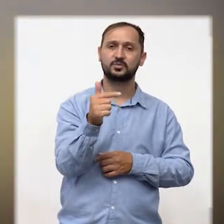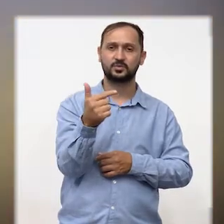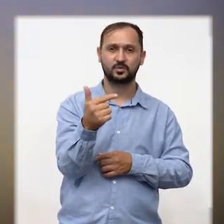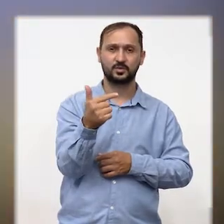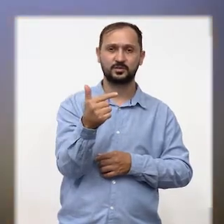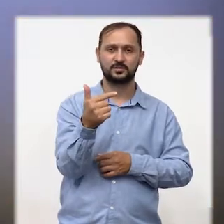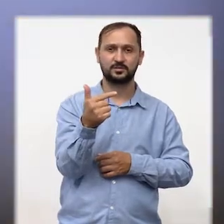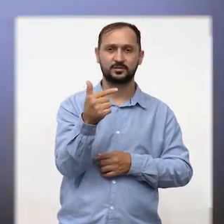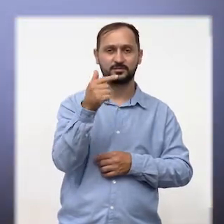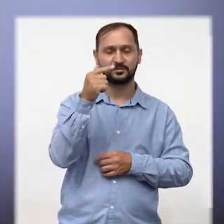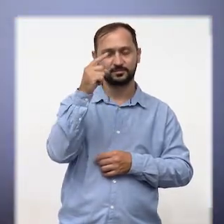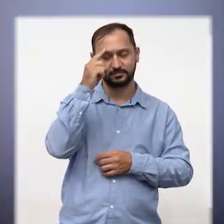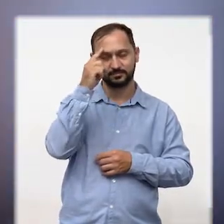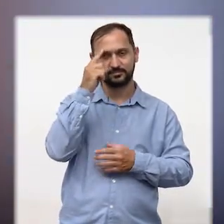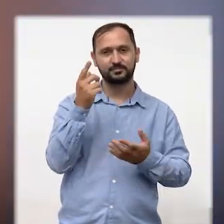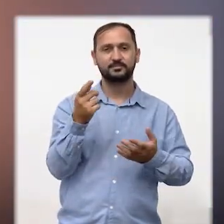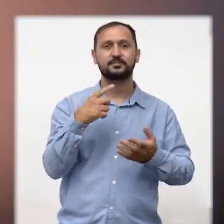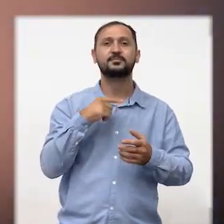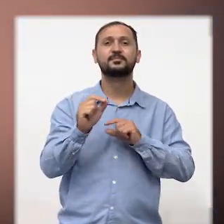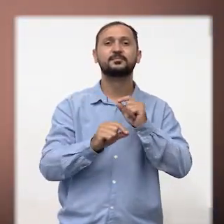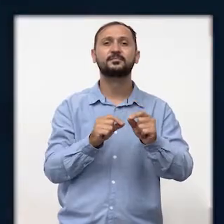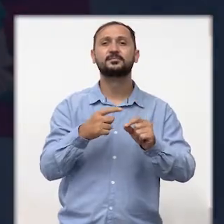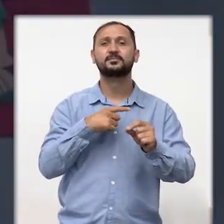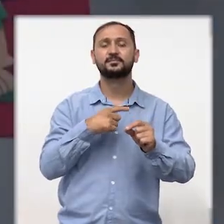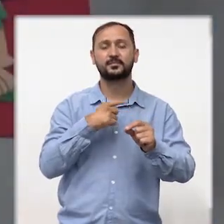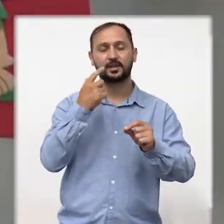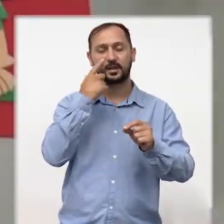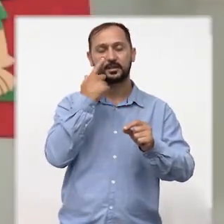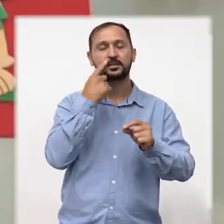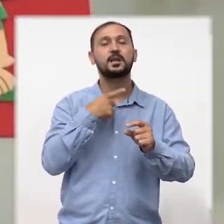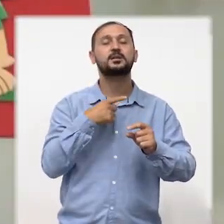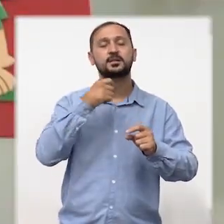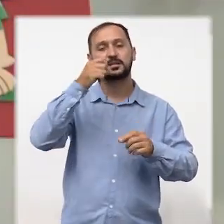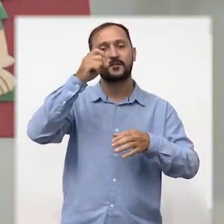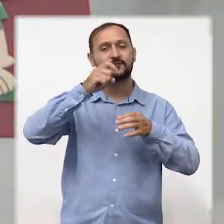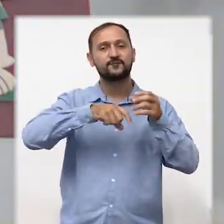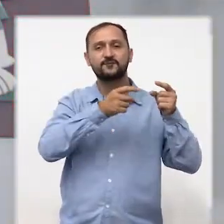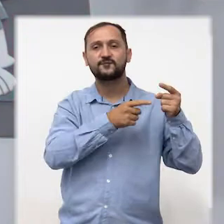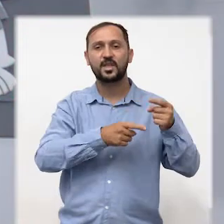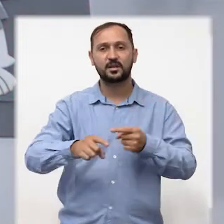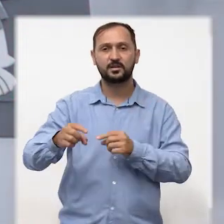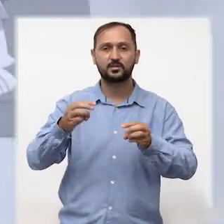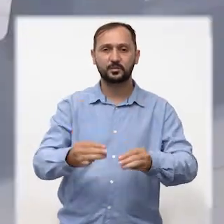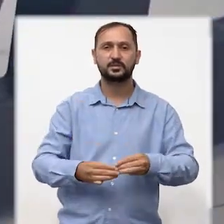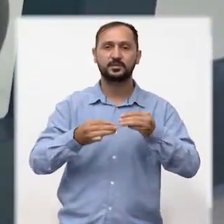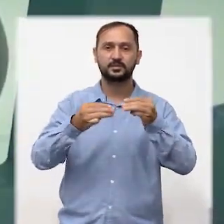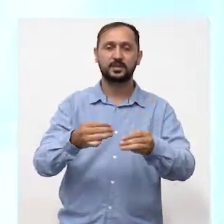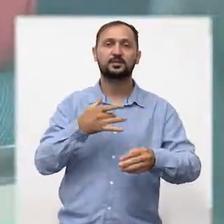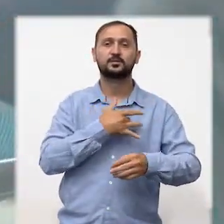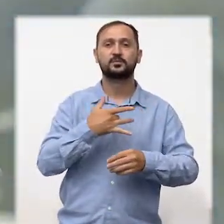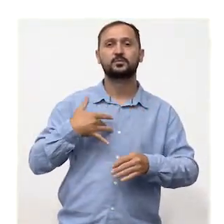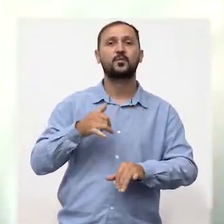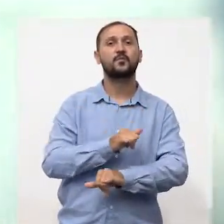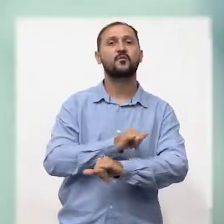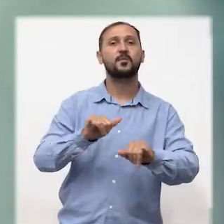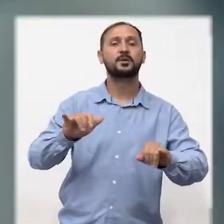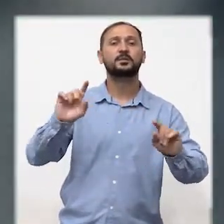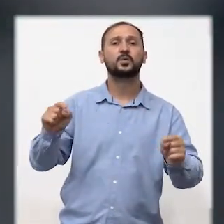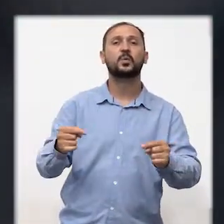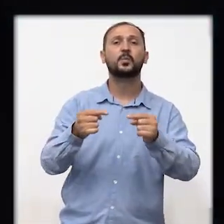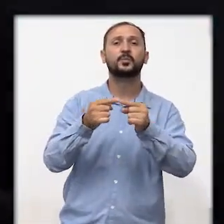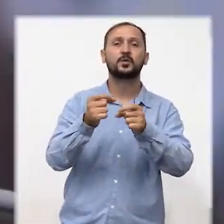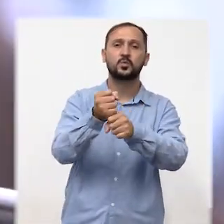dia. Os dados são do Boletim Epidemiológico de Violência Sexual do Ministério da Saúde, com